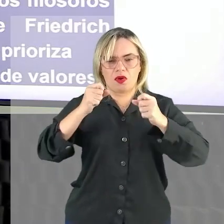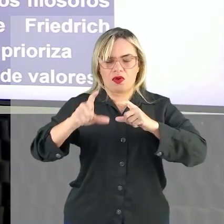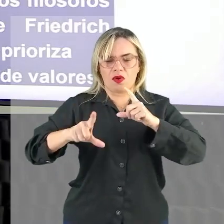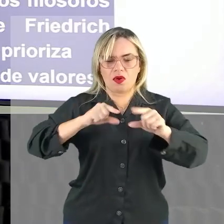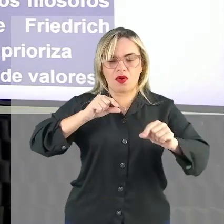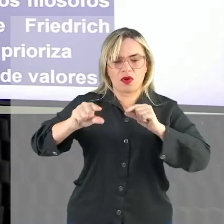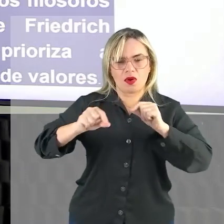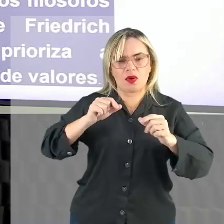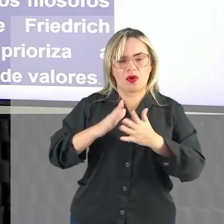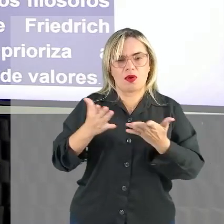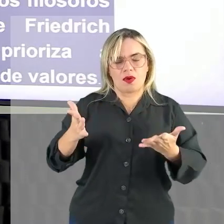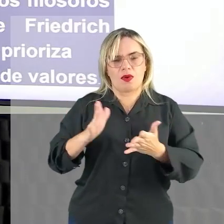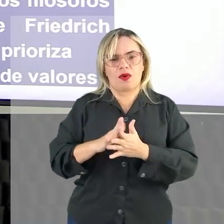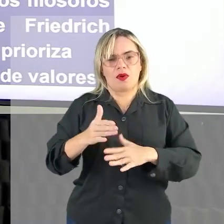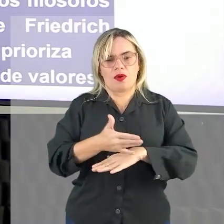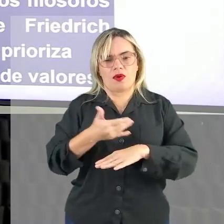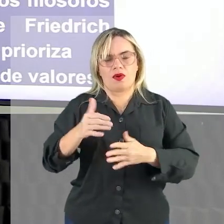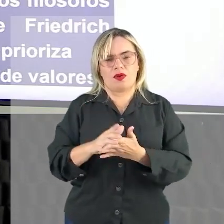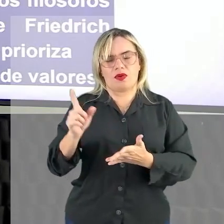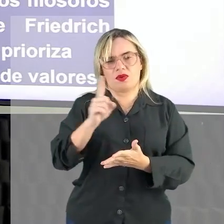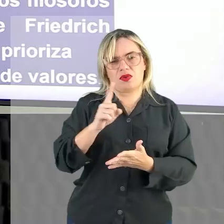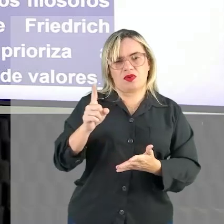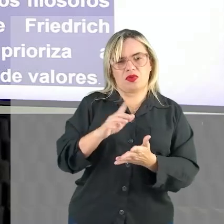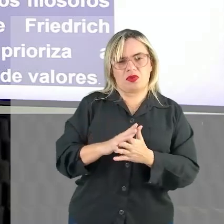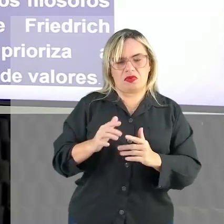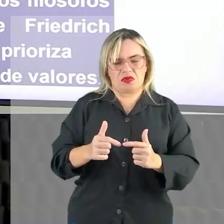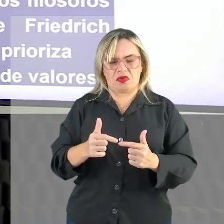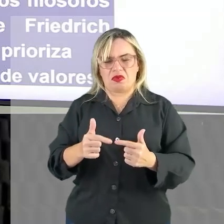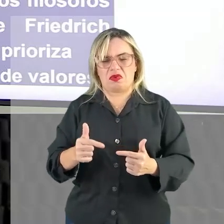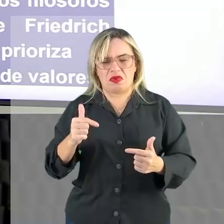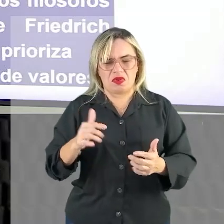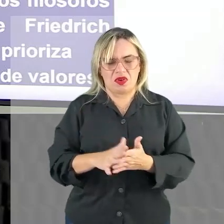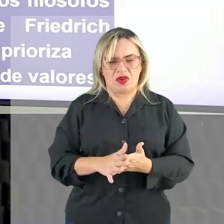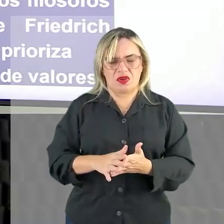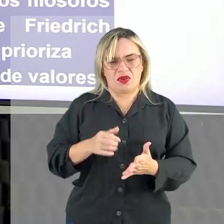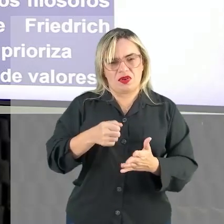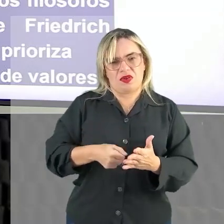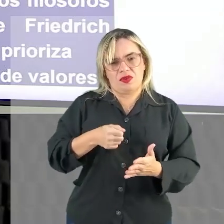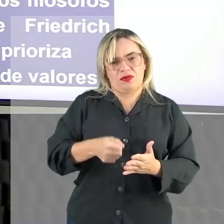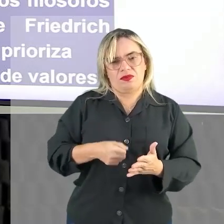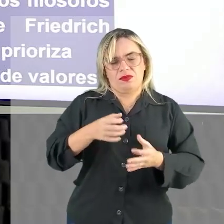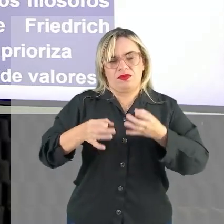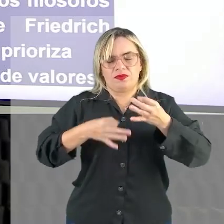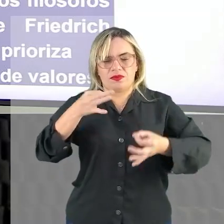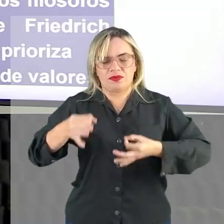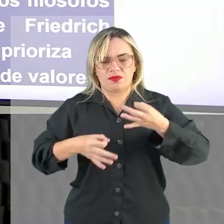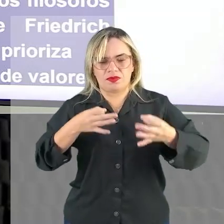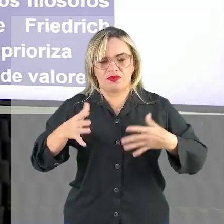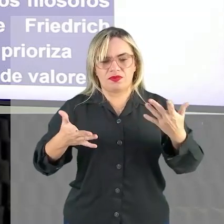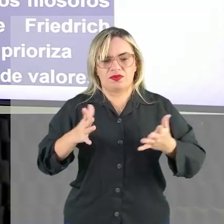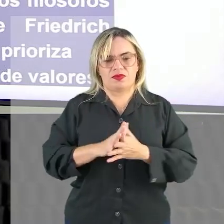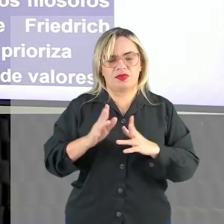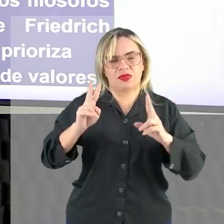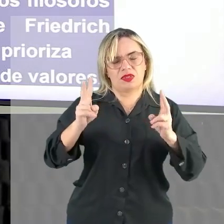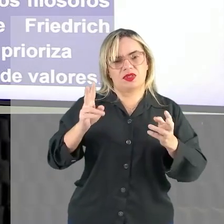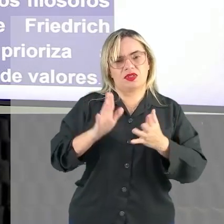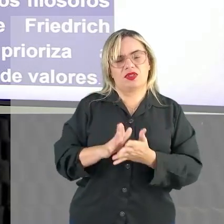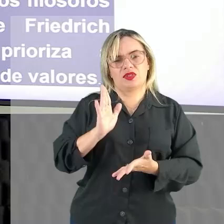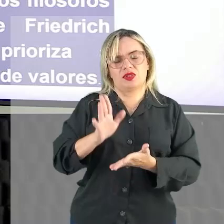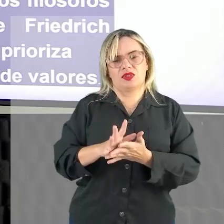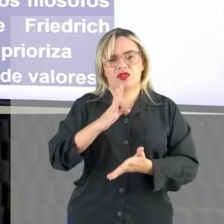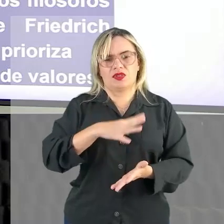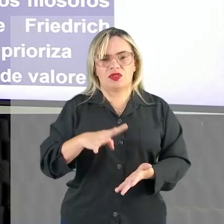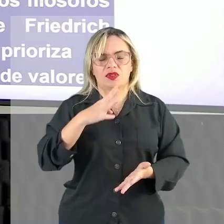E outra, não tentem forçar a argumentação para citações que vocês já conhecem.